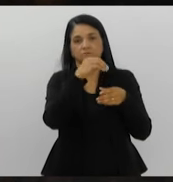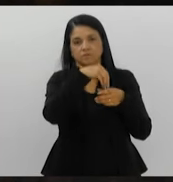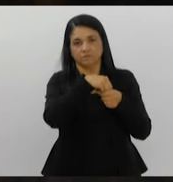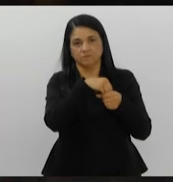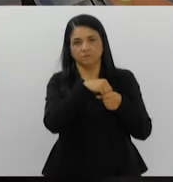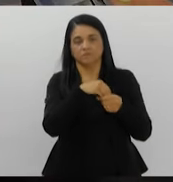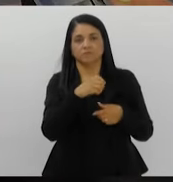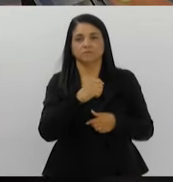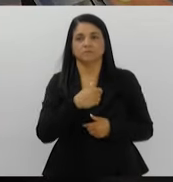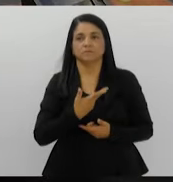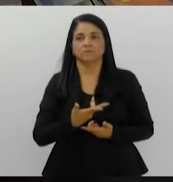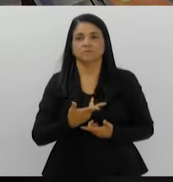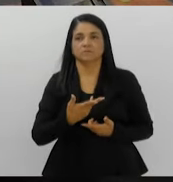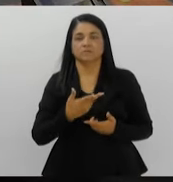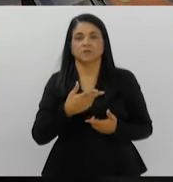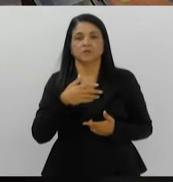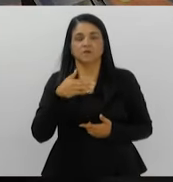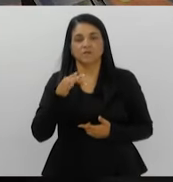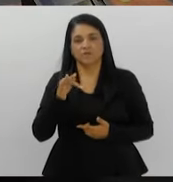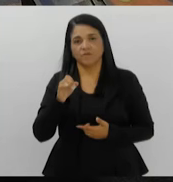Pobel.